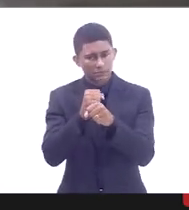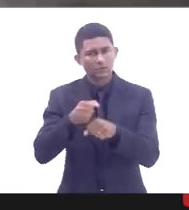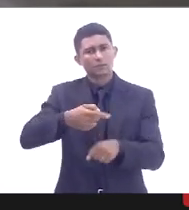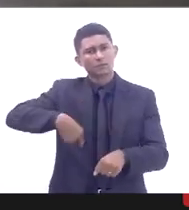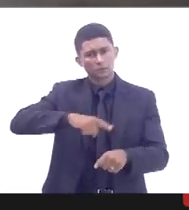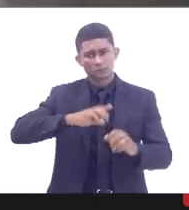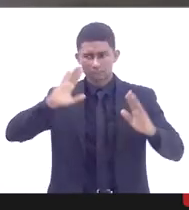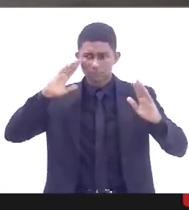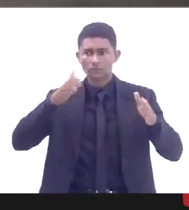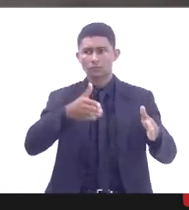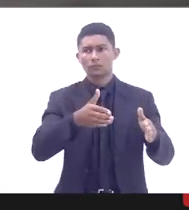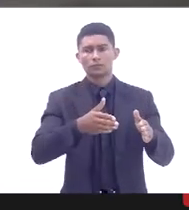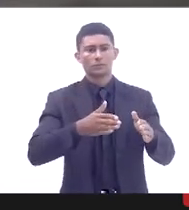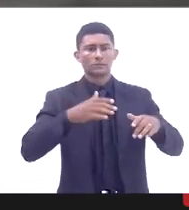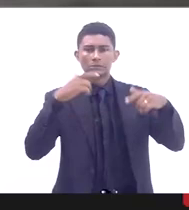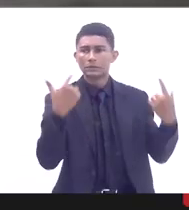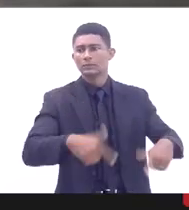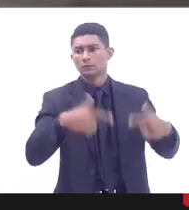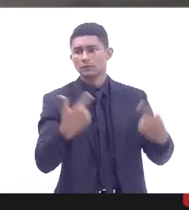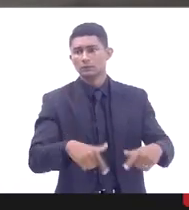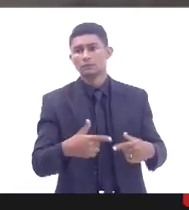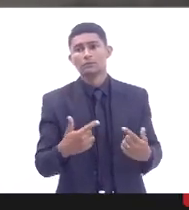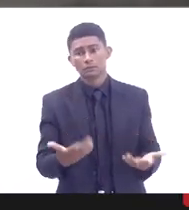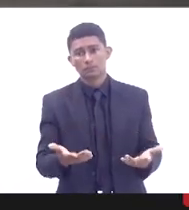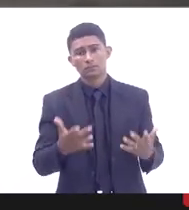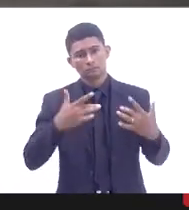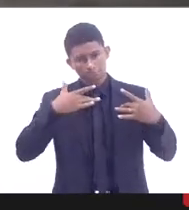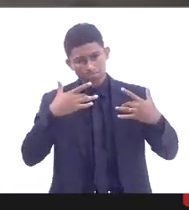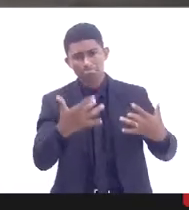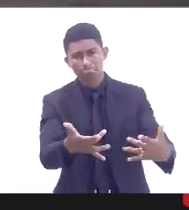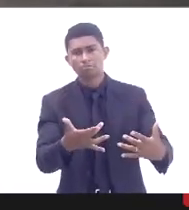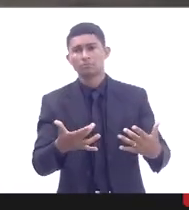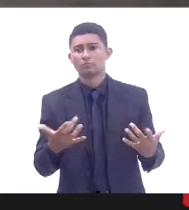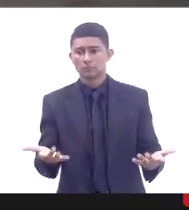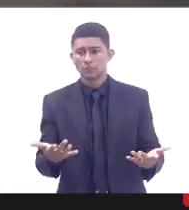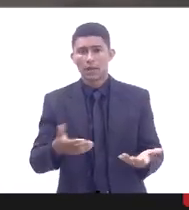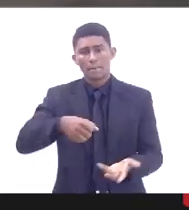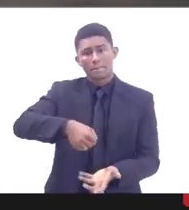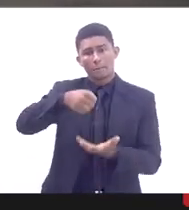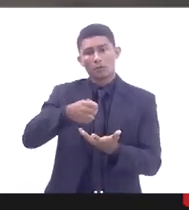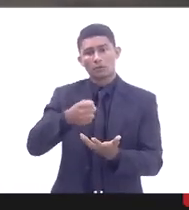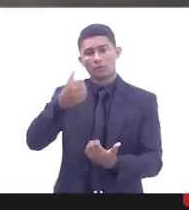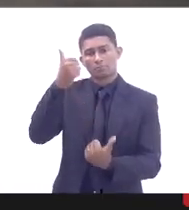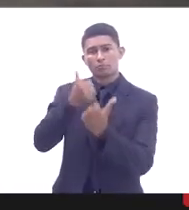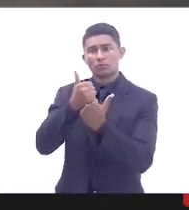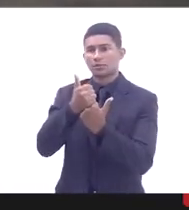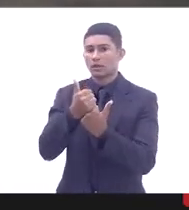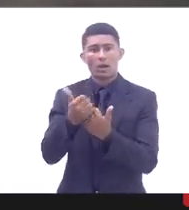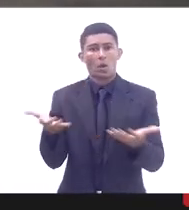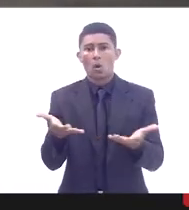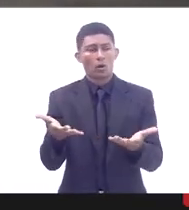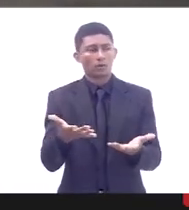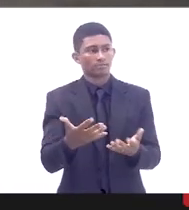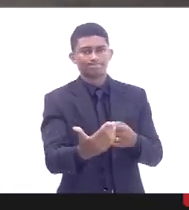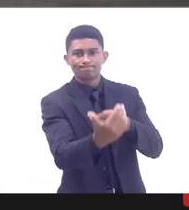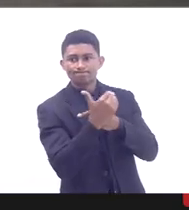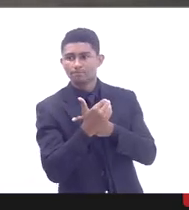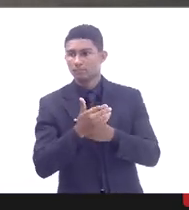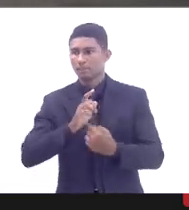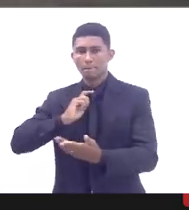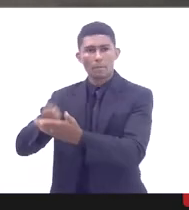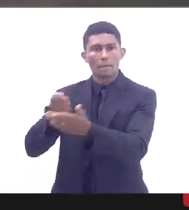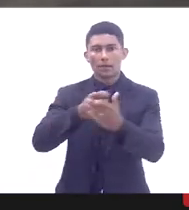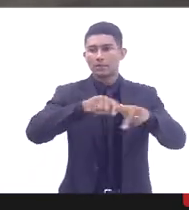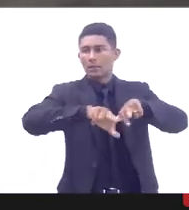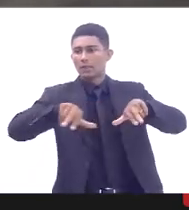se dedica um tempo de trabalho inclusive no regime de dedicação exclusiva com a bolsa aqui e não vai nas pontas aí que no